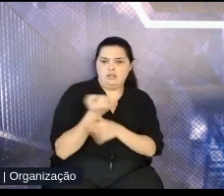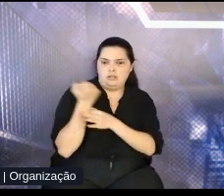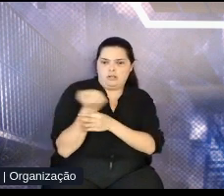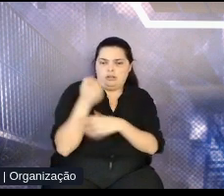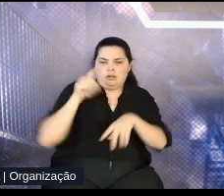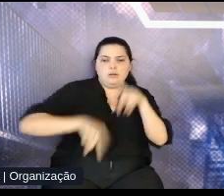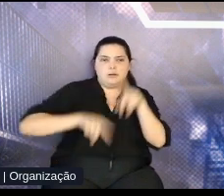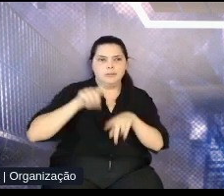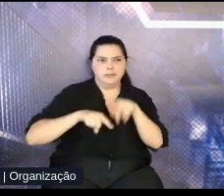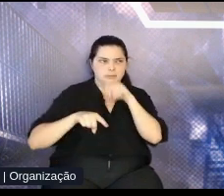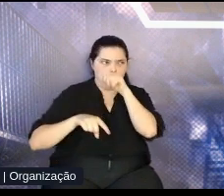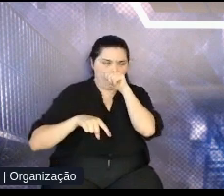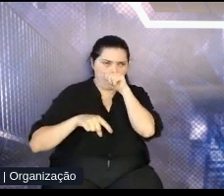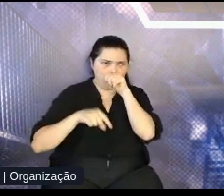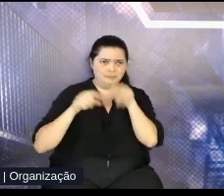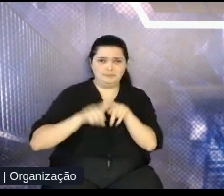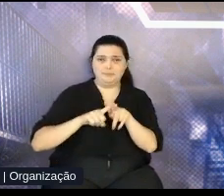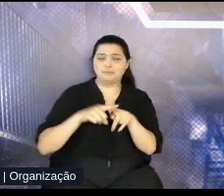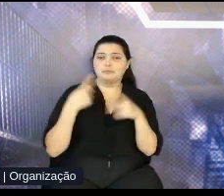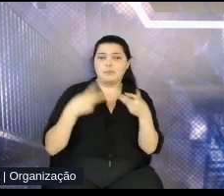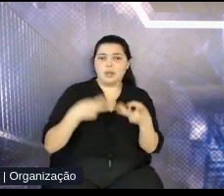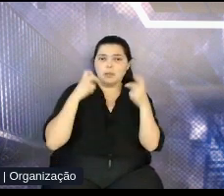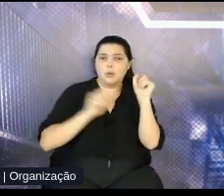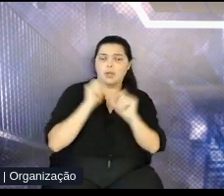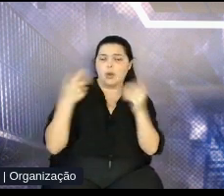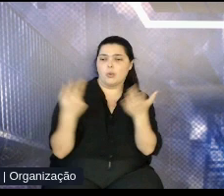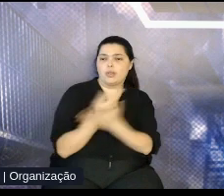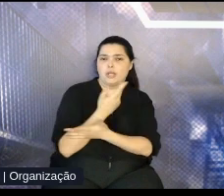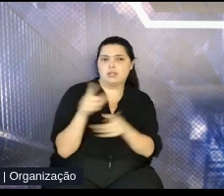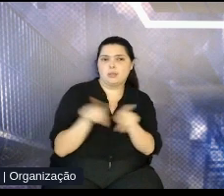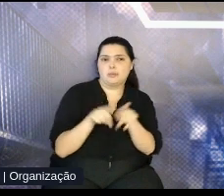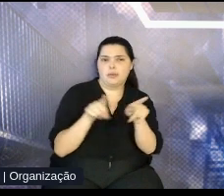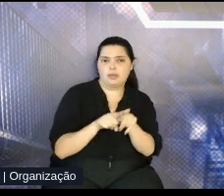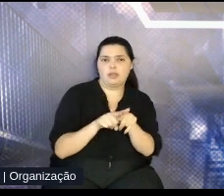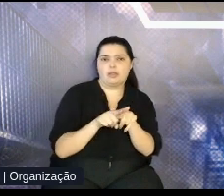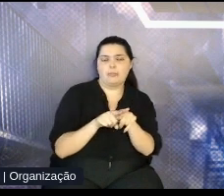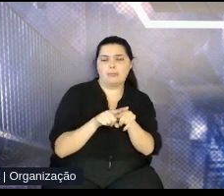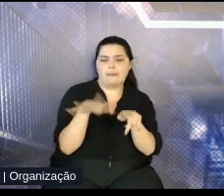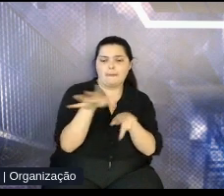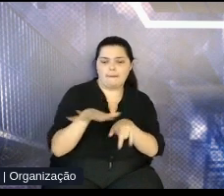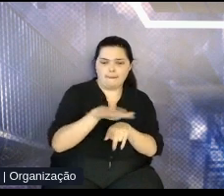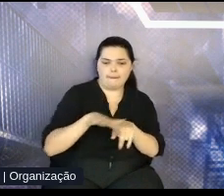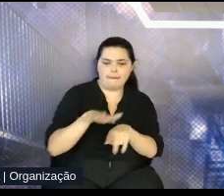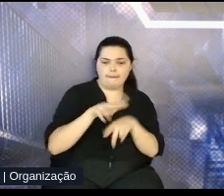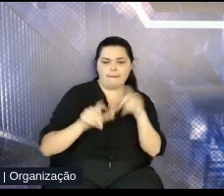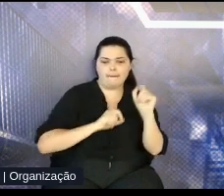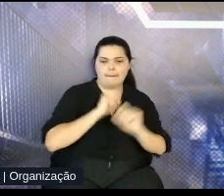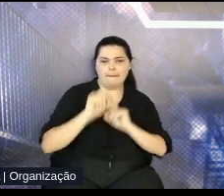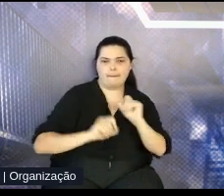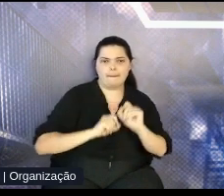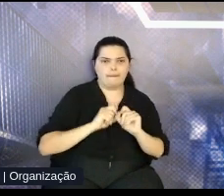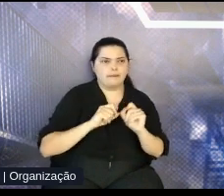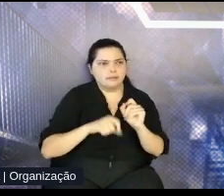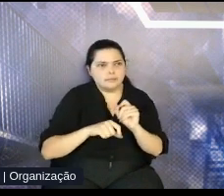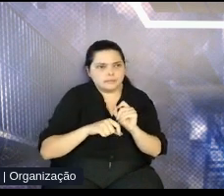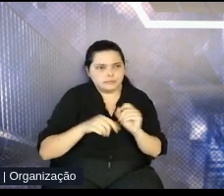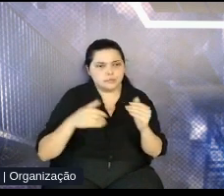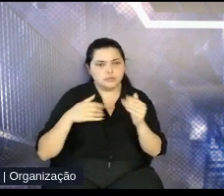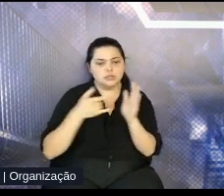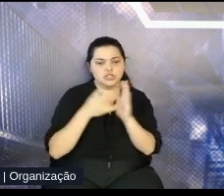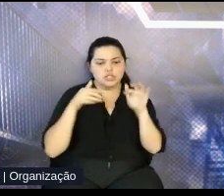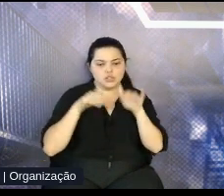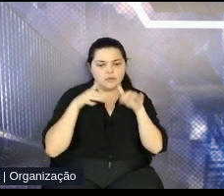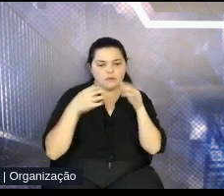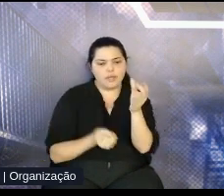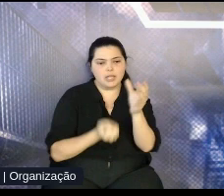produtos. Porque o que é que a gente percebeu que acontece muito também aí a nível de mercado, né? Se desenvolve um produto, se